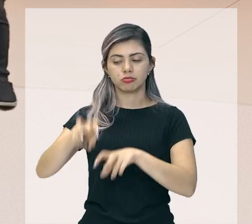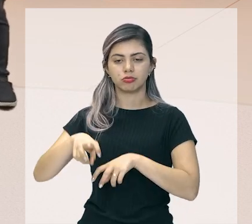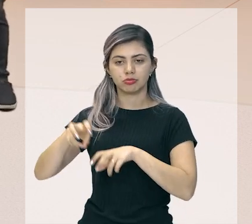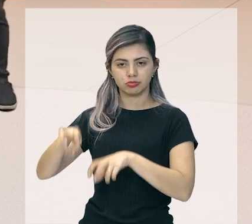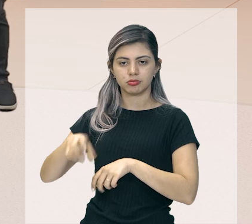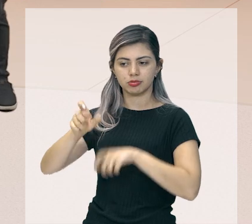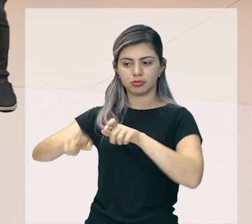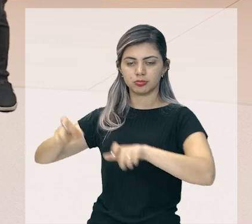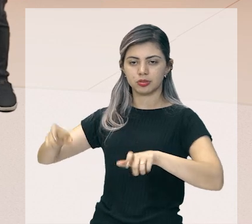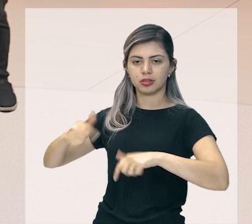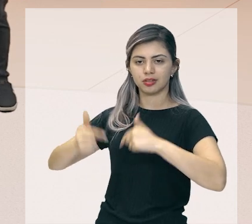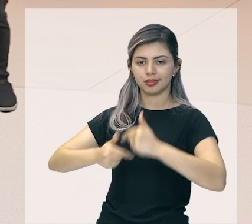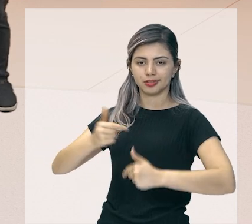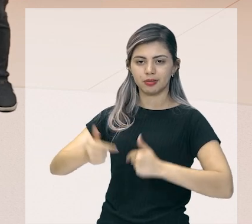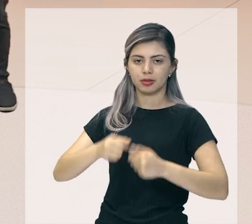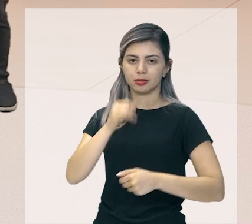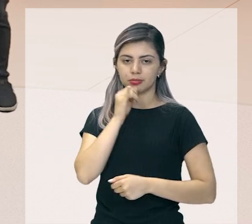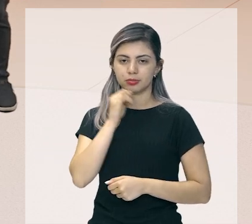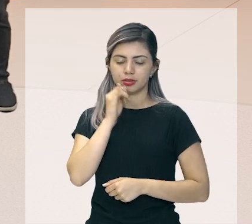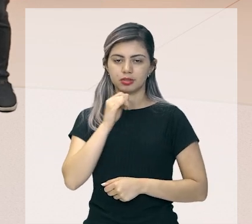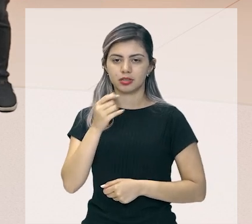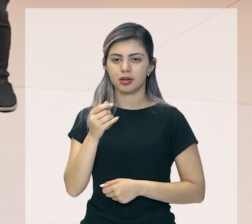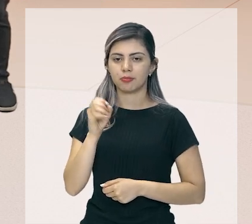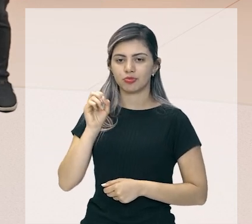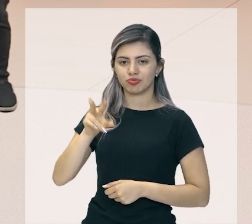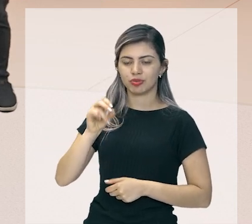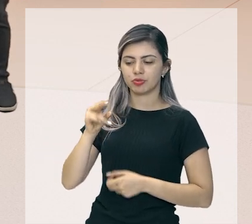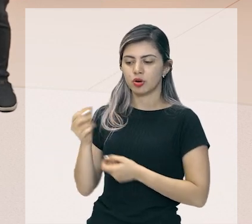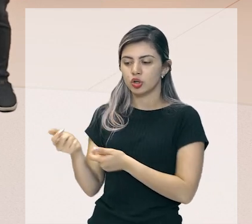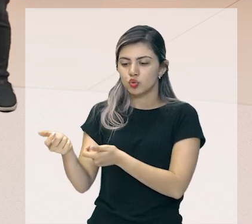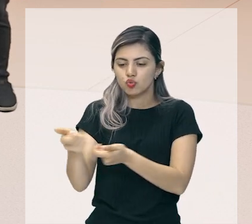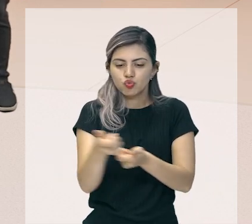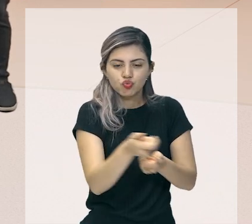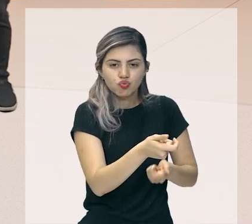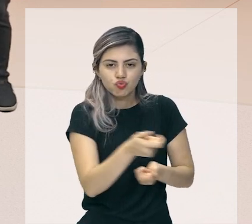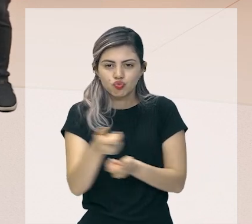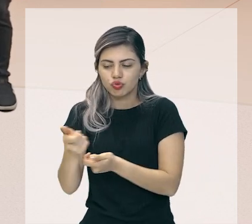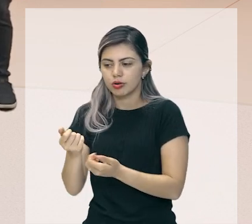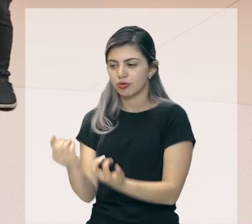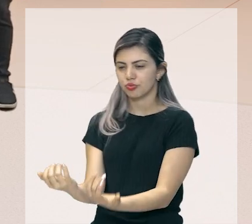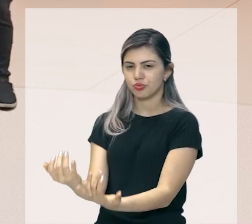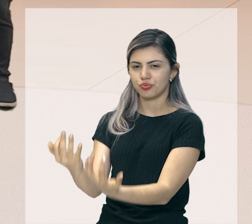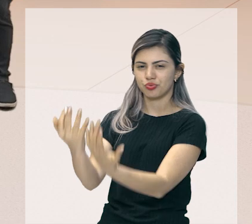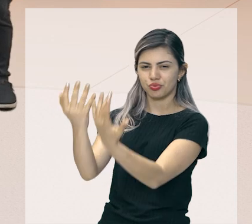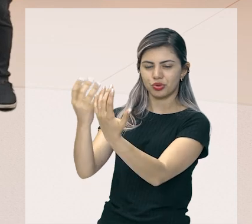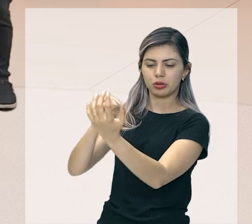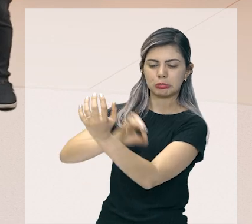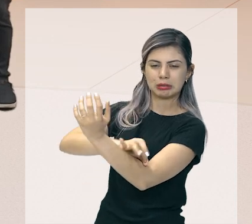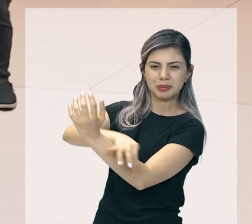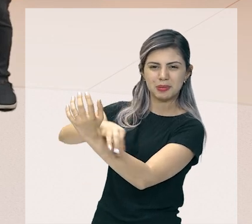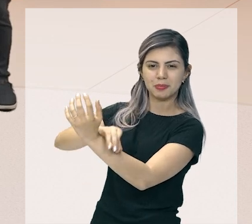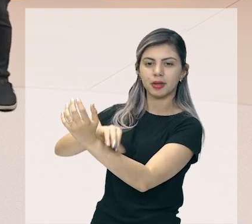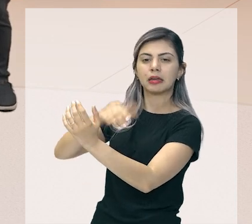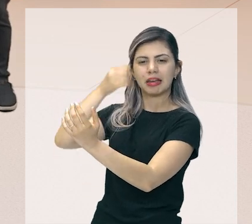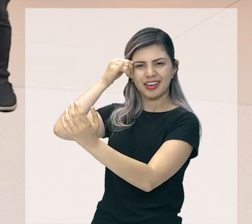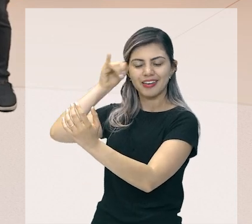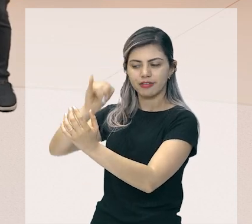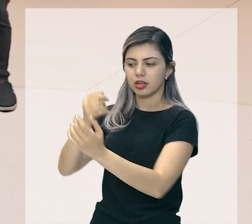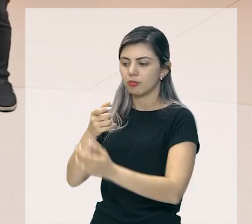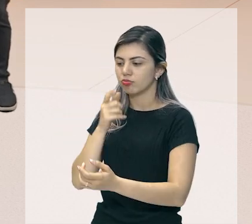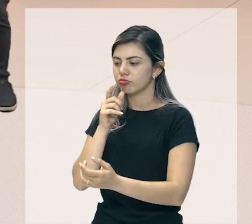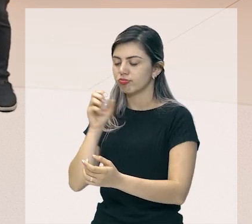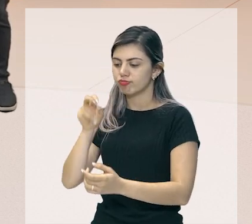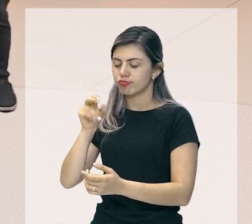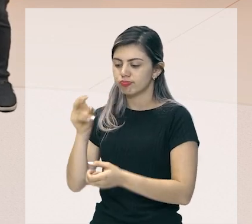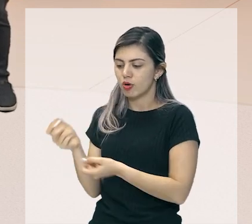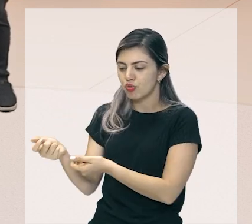trabalha no campo com o uso de agrotóxico, por exemplo, o agrotóxico ele é bom para evitar erva daninha, né? Mas ao respirar aquele material, ao entrar em